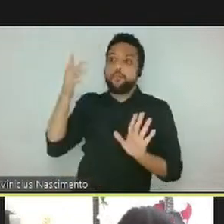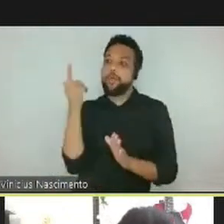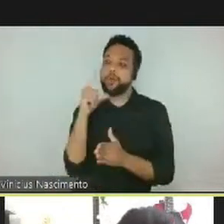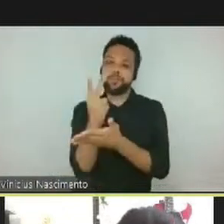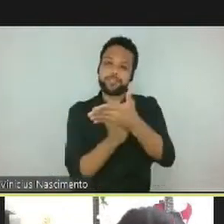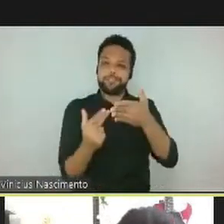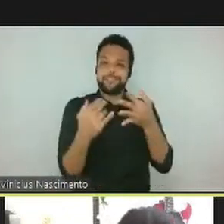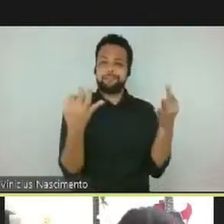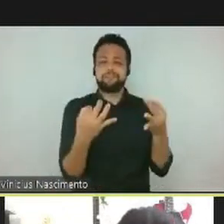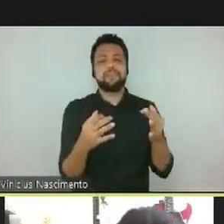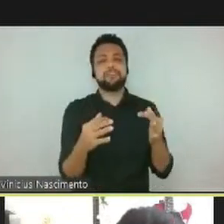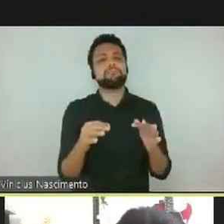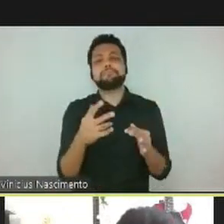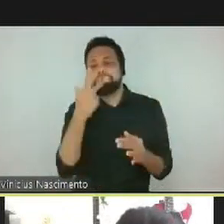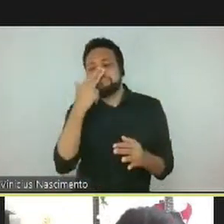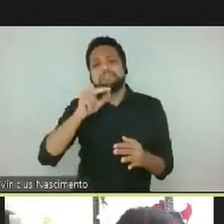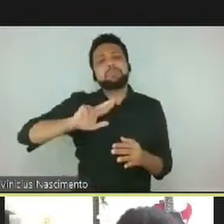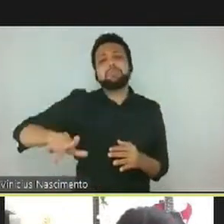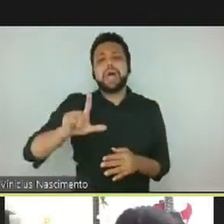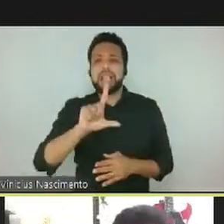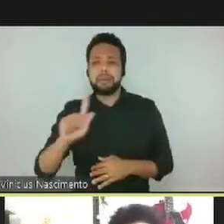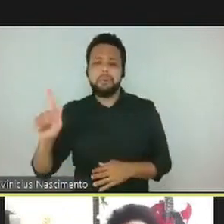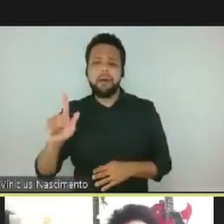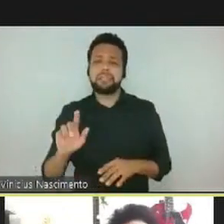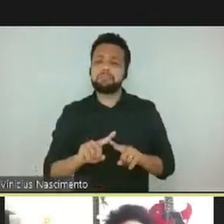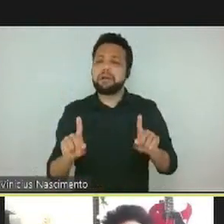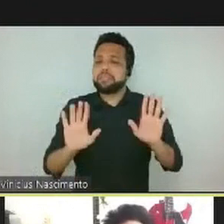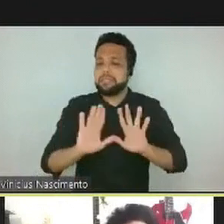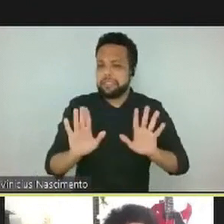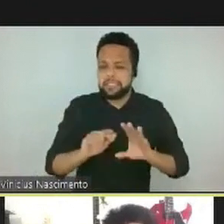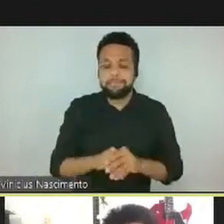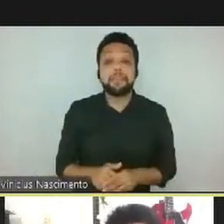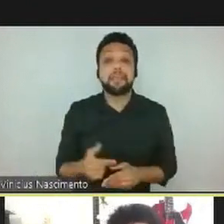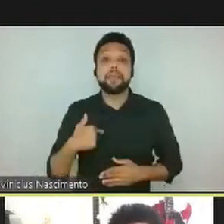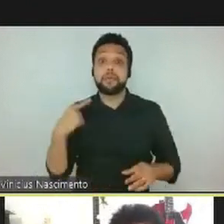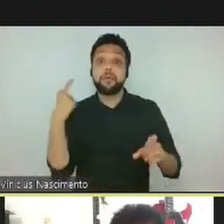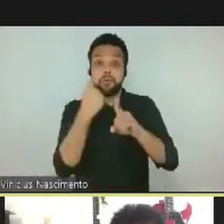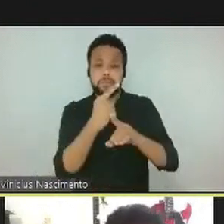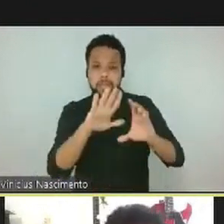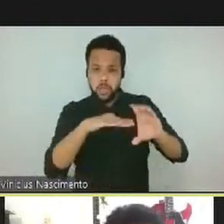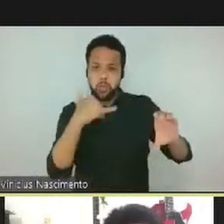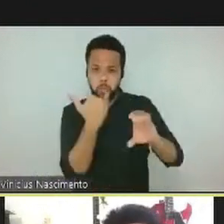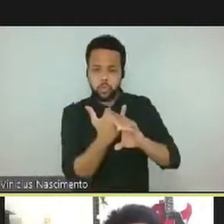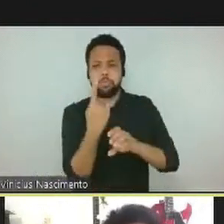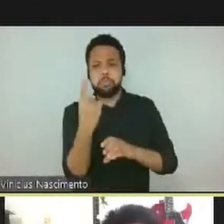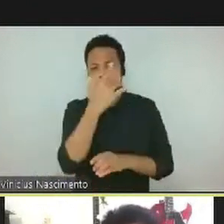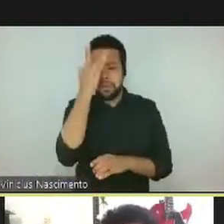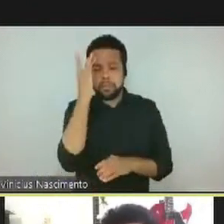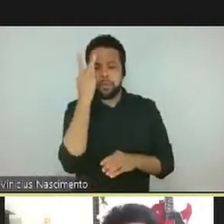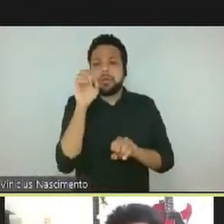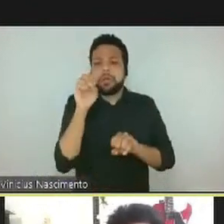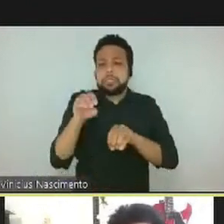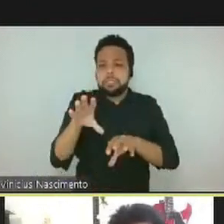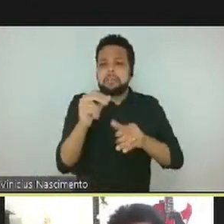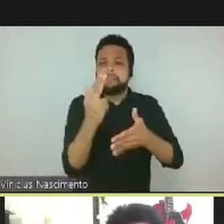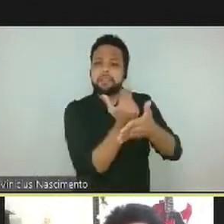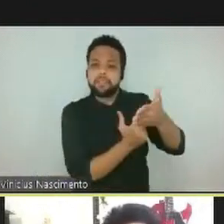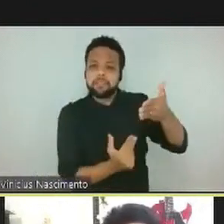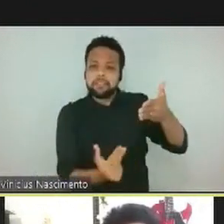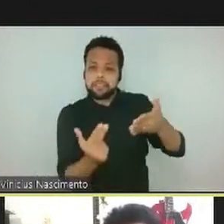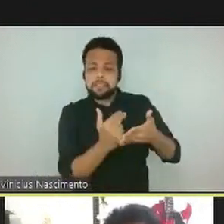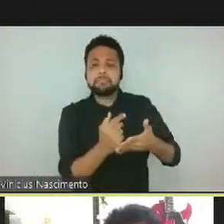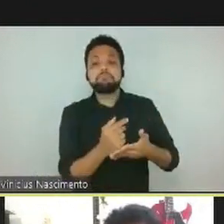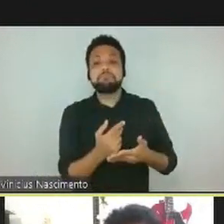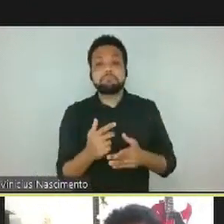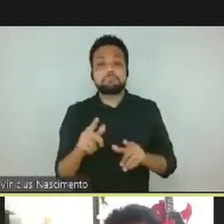vídeos do YouTube em que a pessoa ensinava a fazer um desenho. Essa imagem que eu coloquei é uma imagem